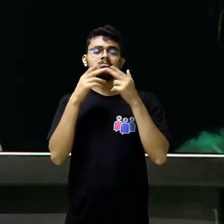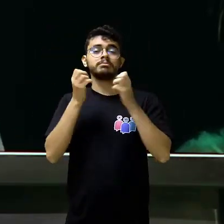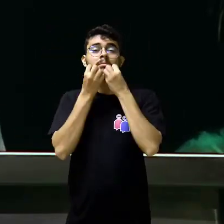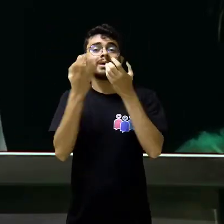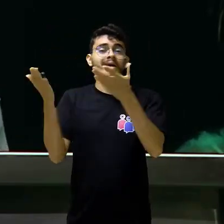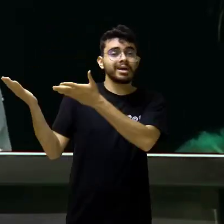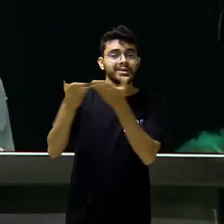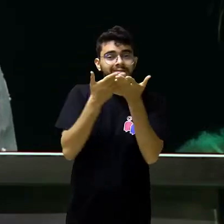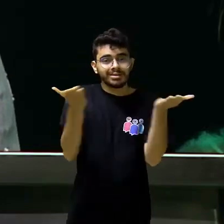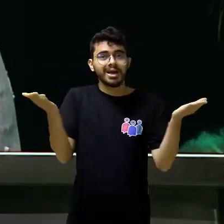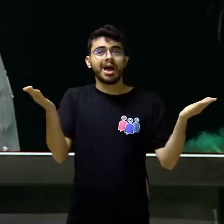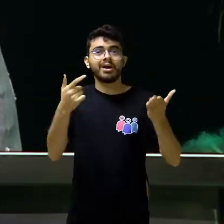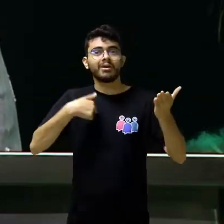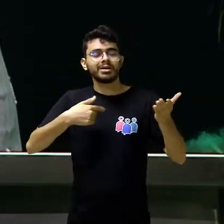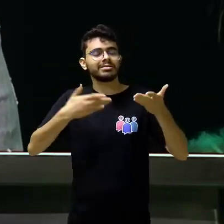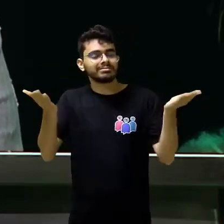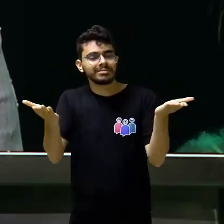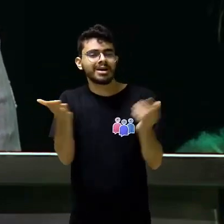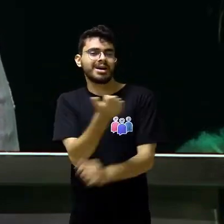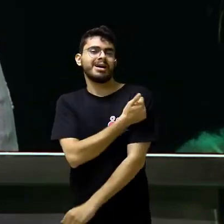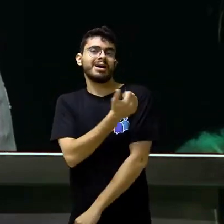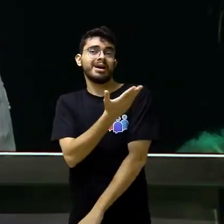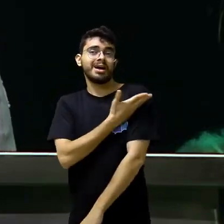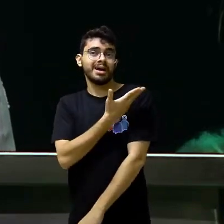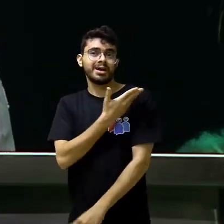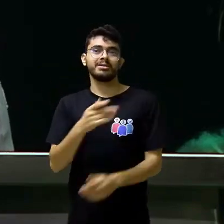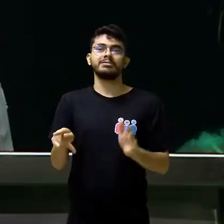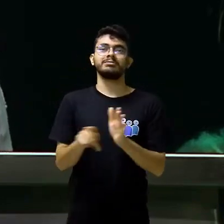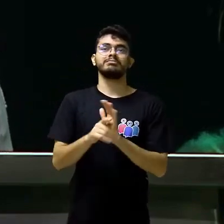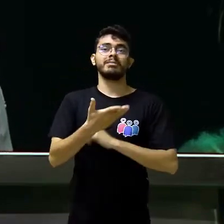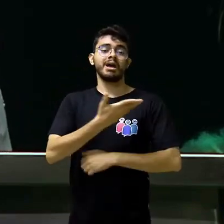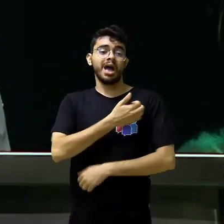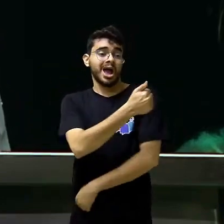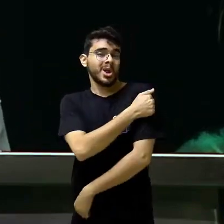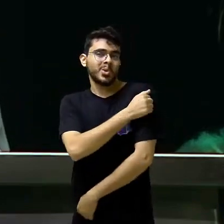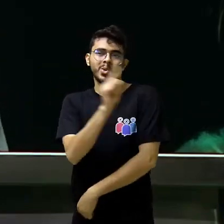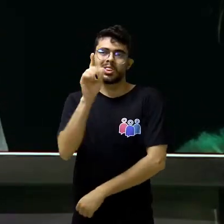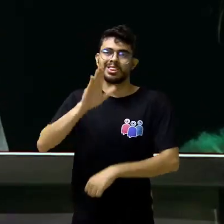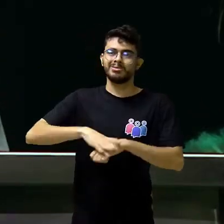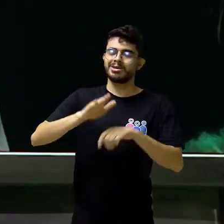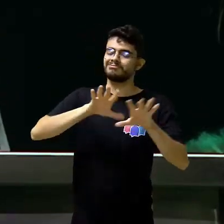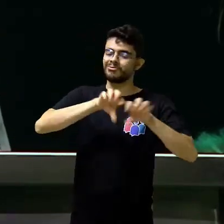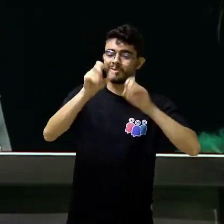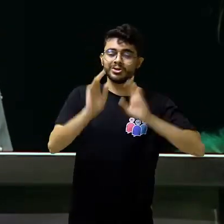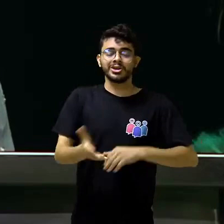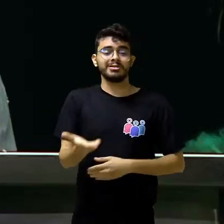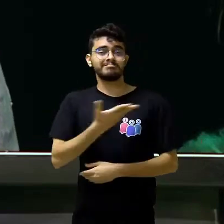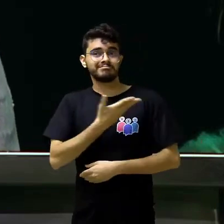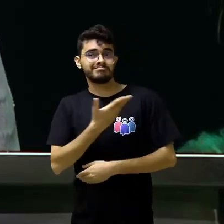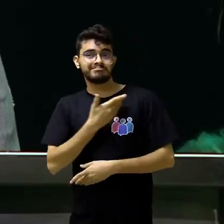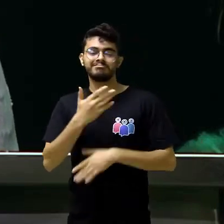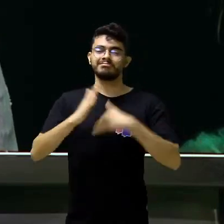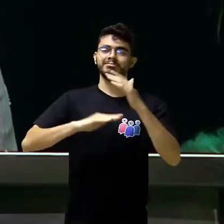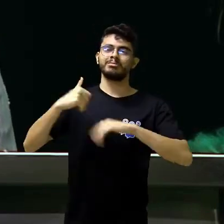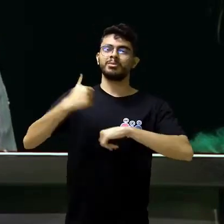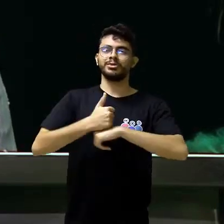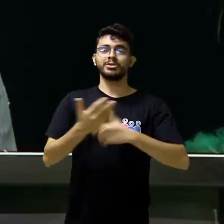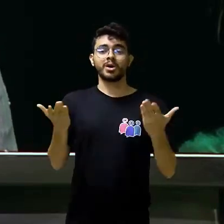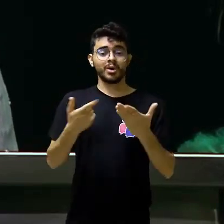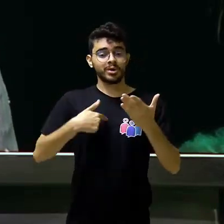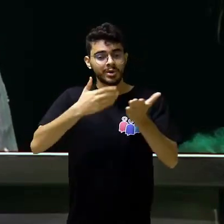vocês, agora colegas, não são mais alunos, a essa jornada nova que se